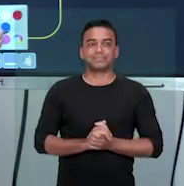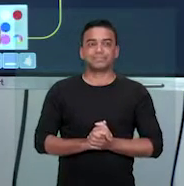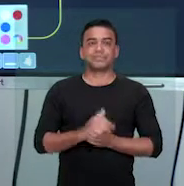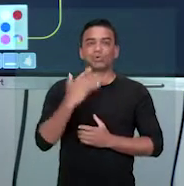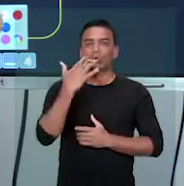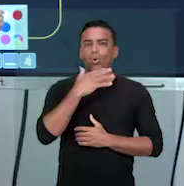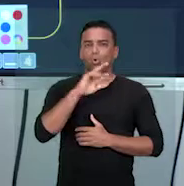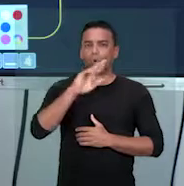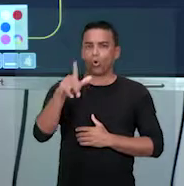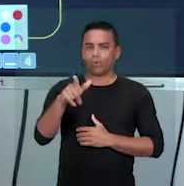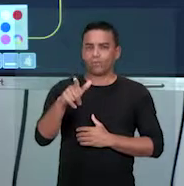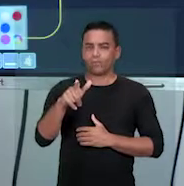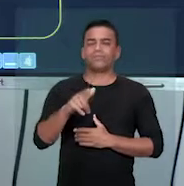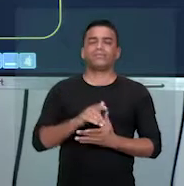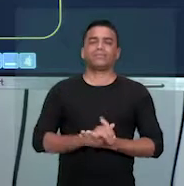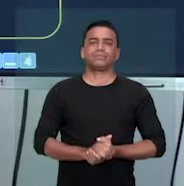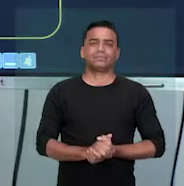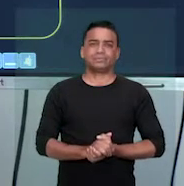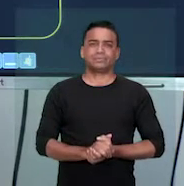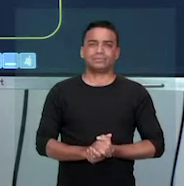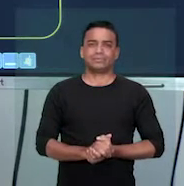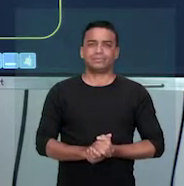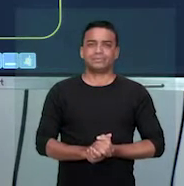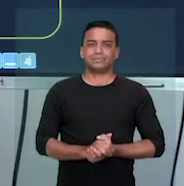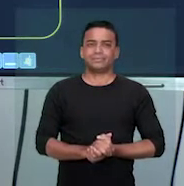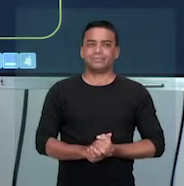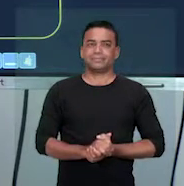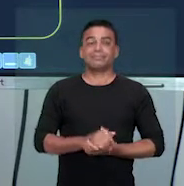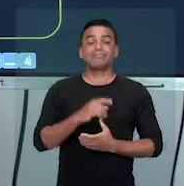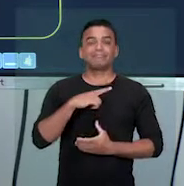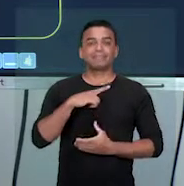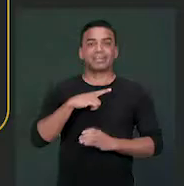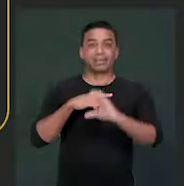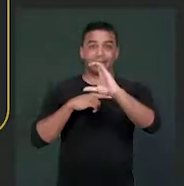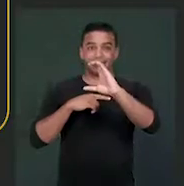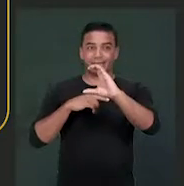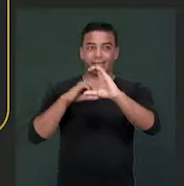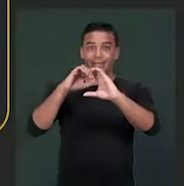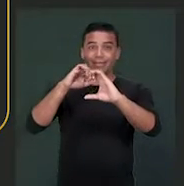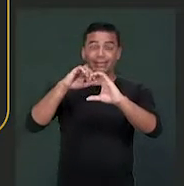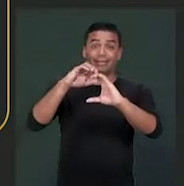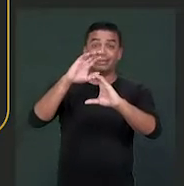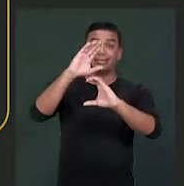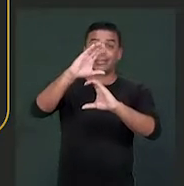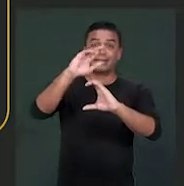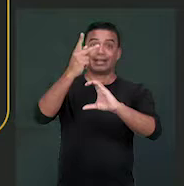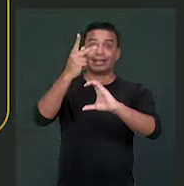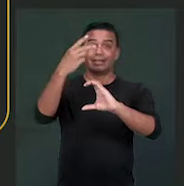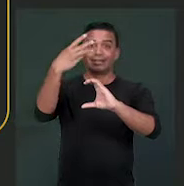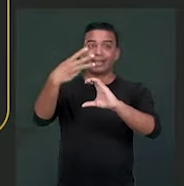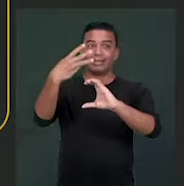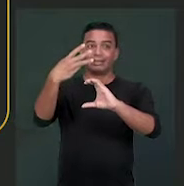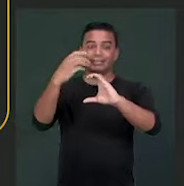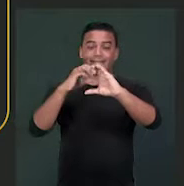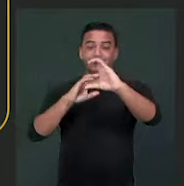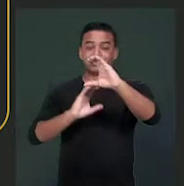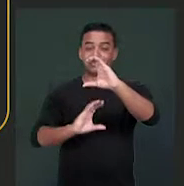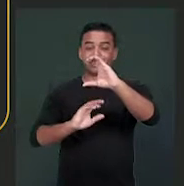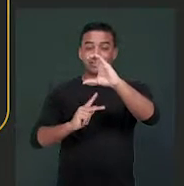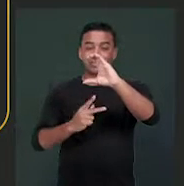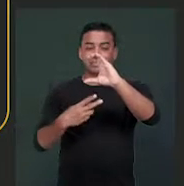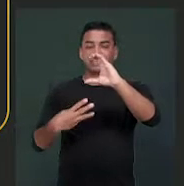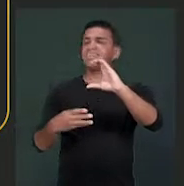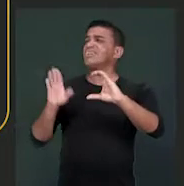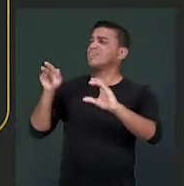uma cor diferente. Então, aqui eu vou ter duas ramificações CH3. Débora, como que você sabe